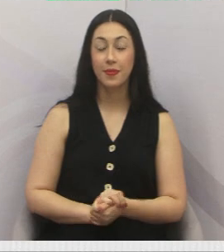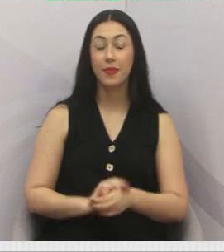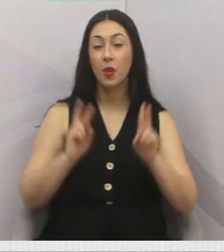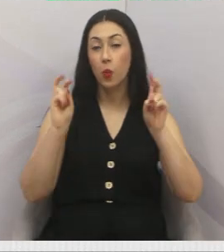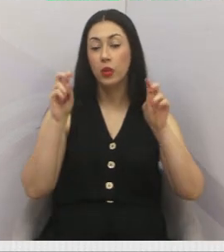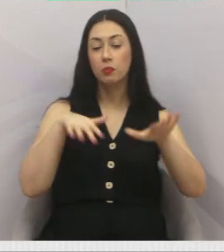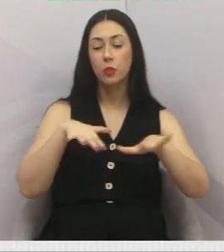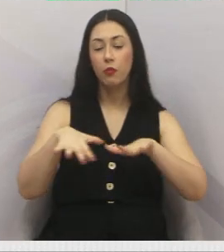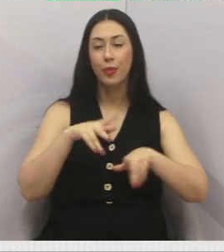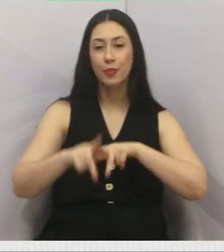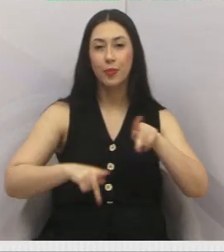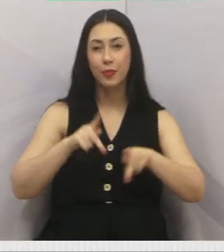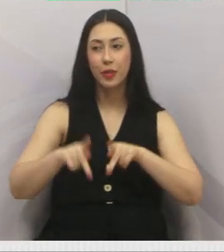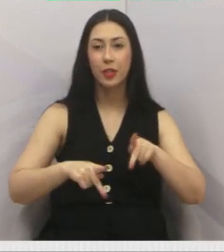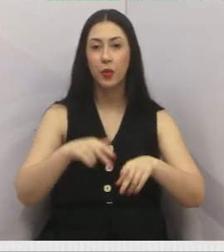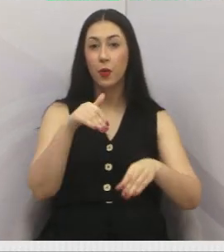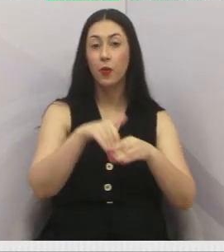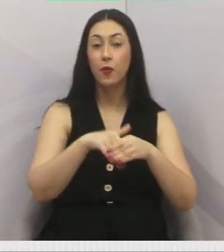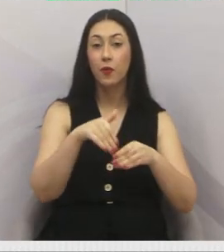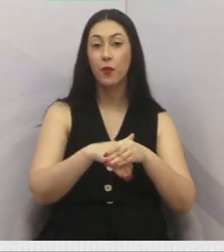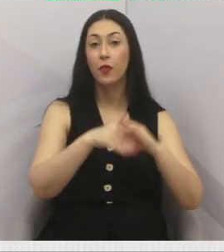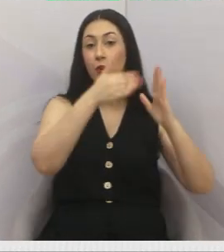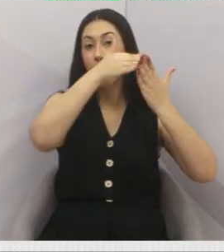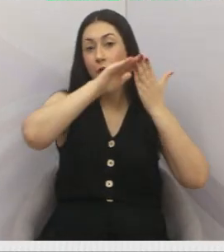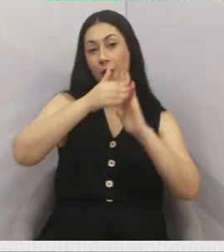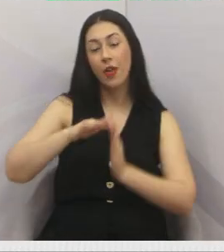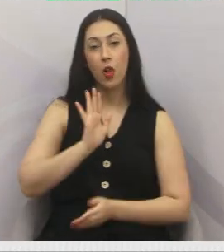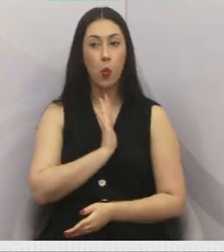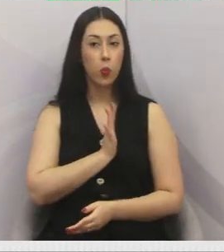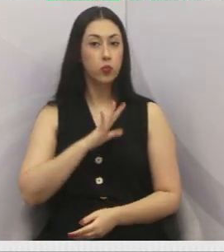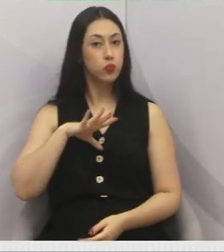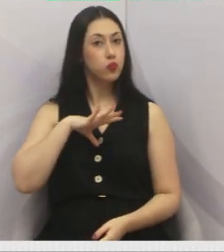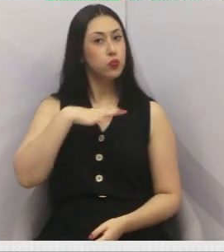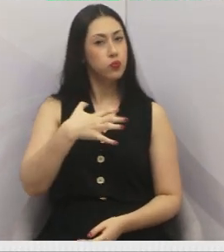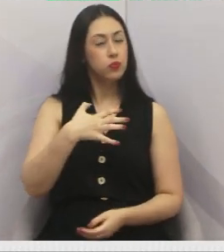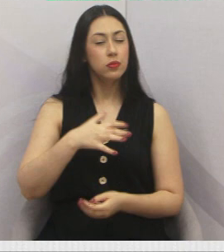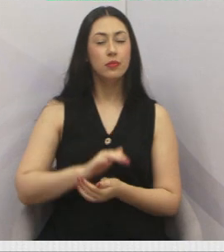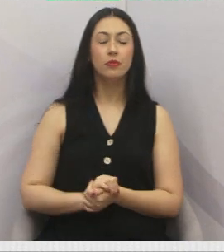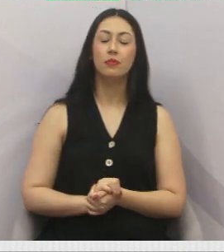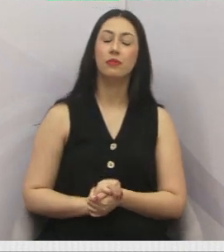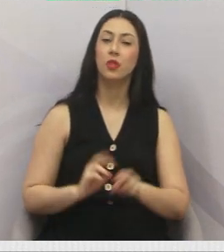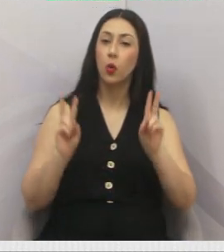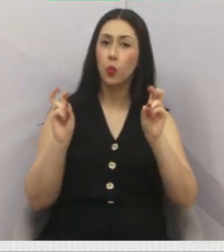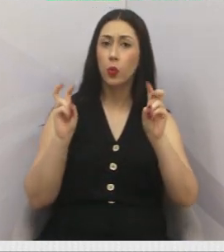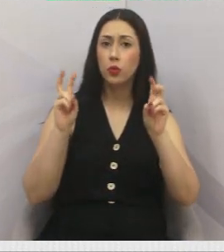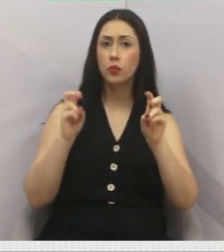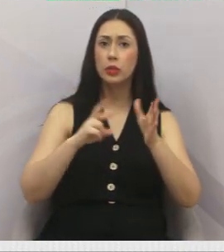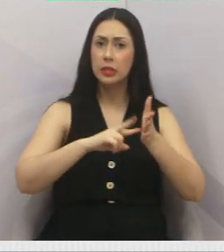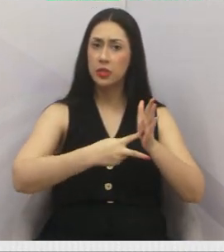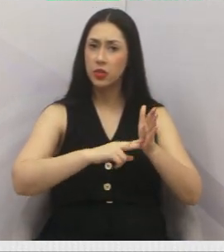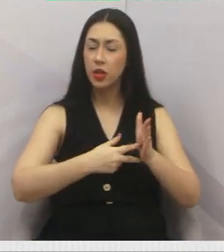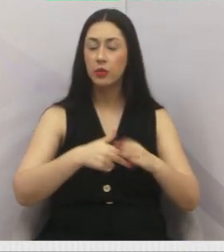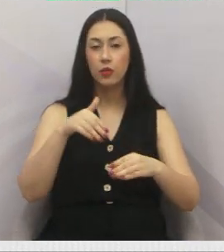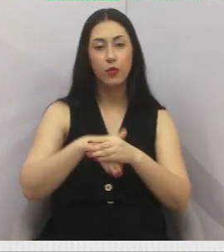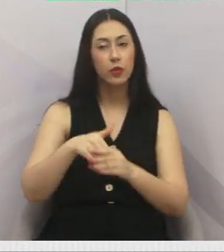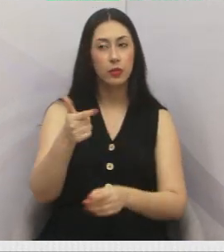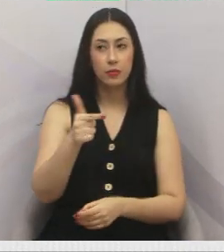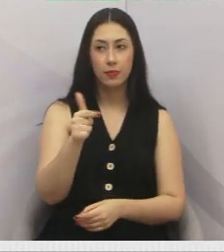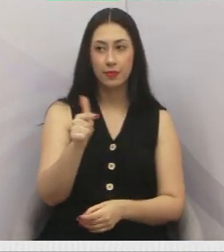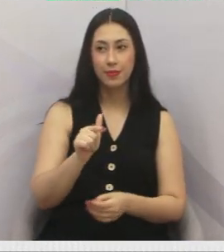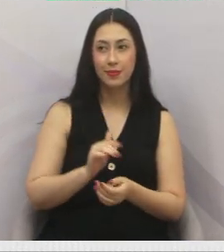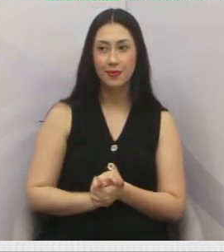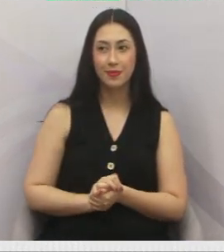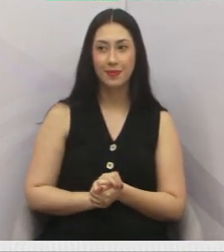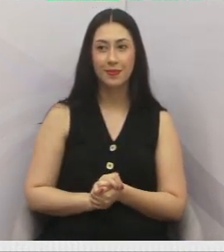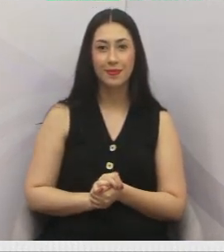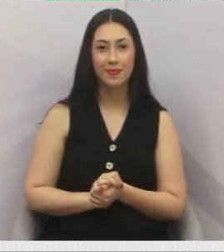Movimentos populares e ou coletivos, um voto Quilombo Coração Valente. Segmento entidade classe sindical, voto em branco.